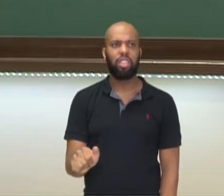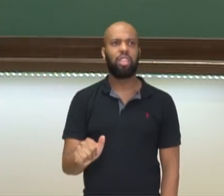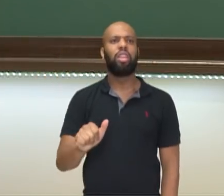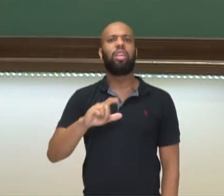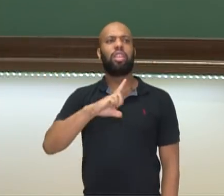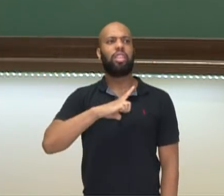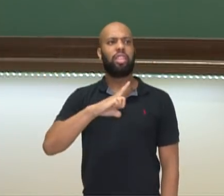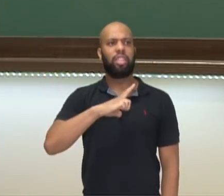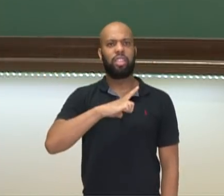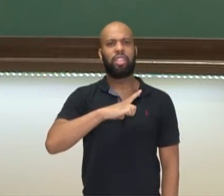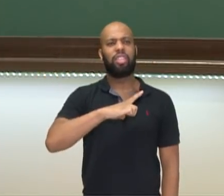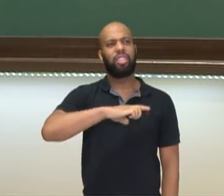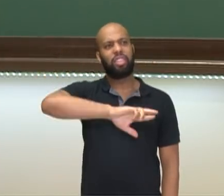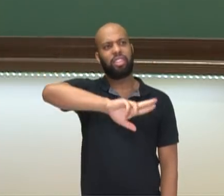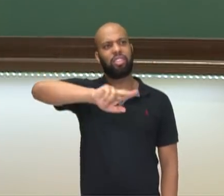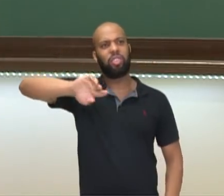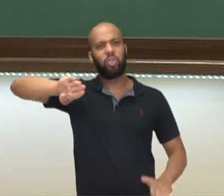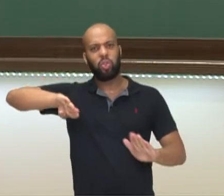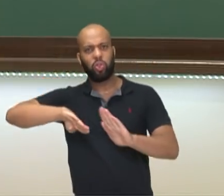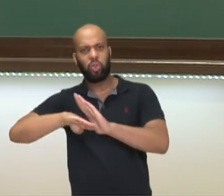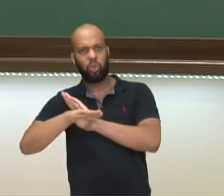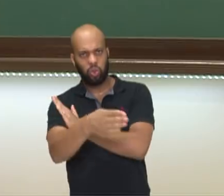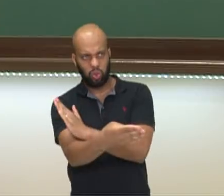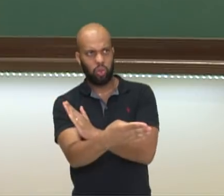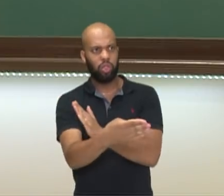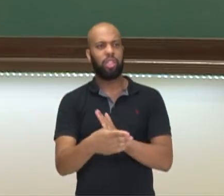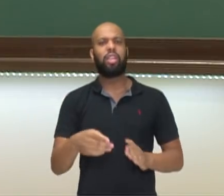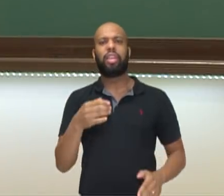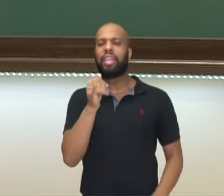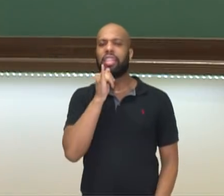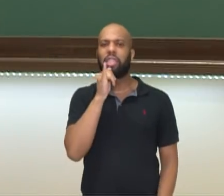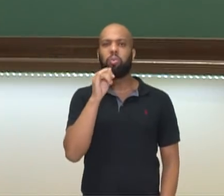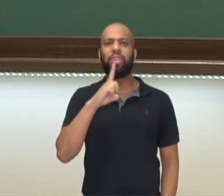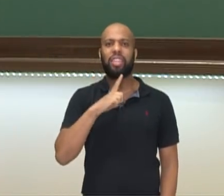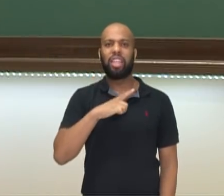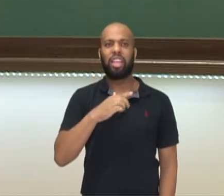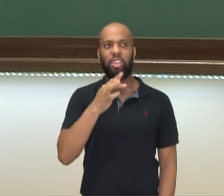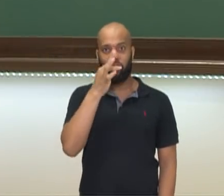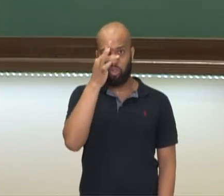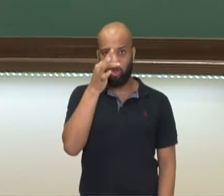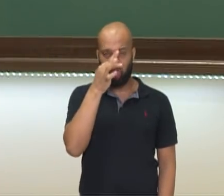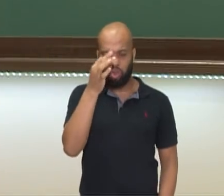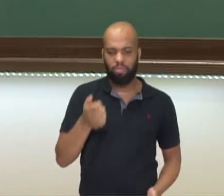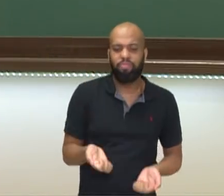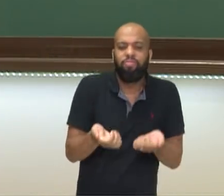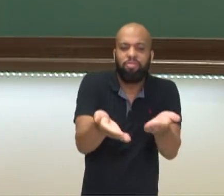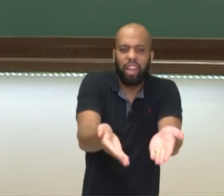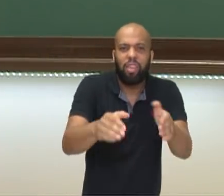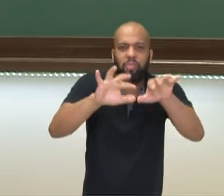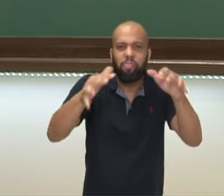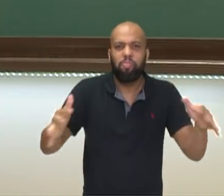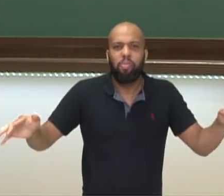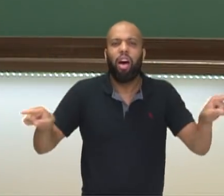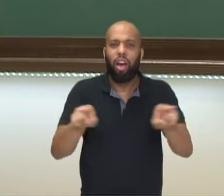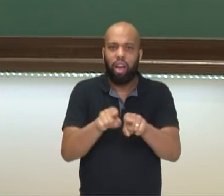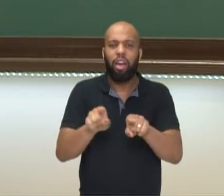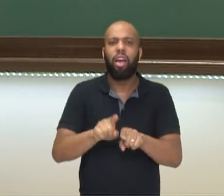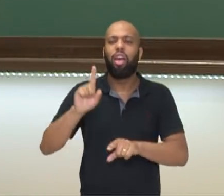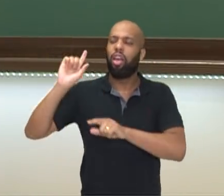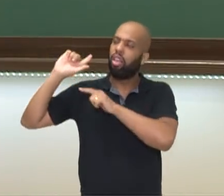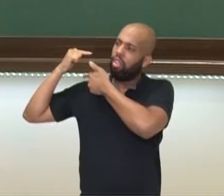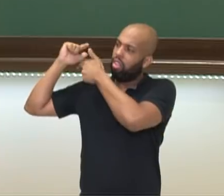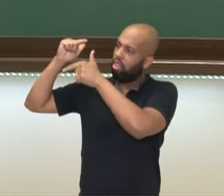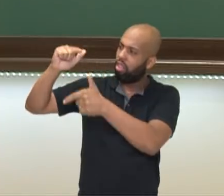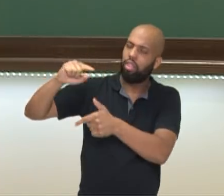muitos hábitos. Inclusive, jogar lá, quando flores para Iemanjá no final do ano, pular ondinha. Tudo isso é herança dos povos